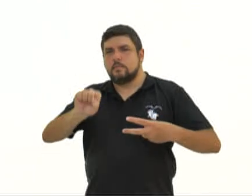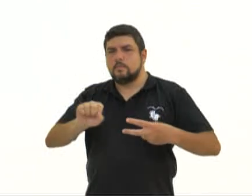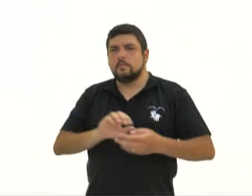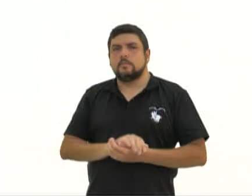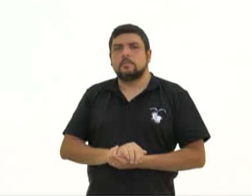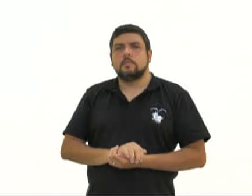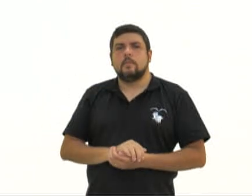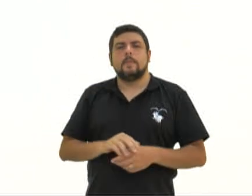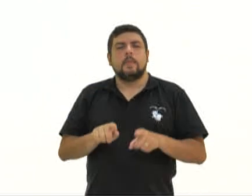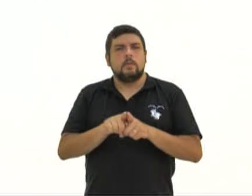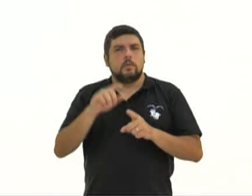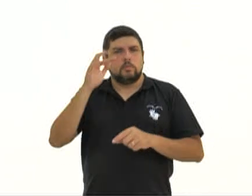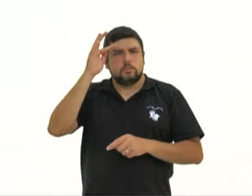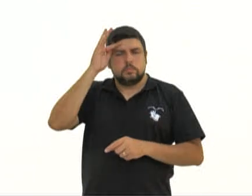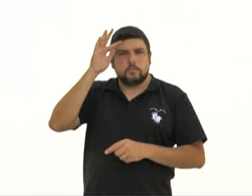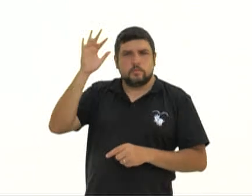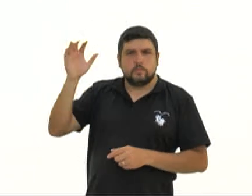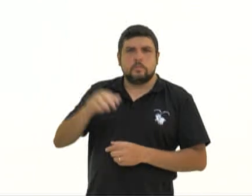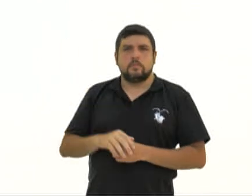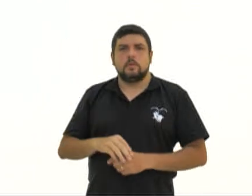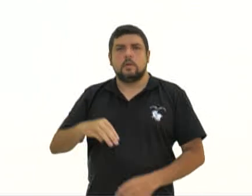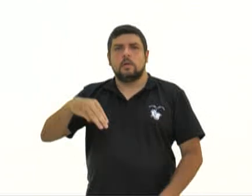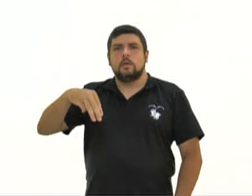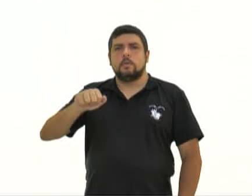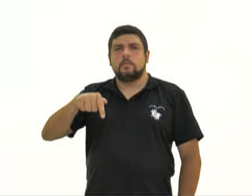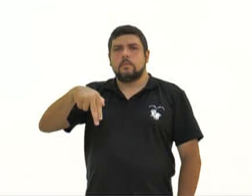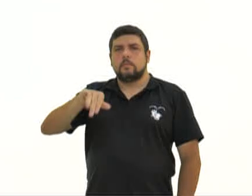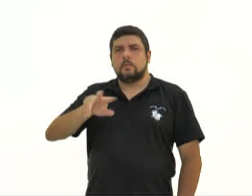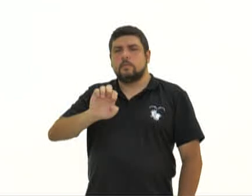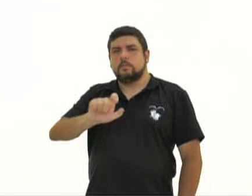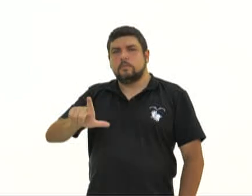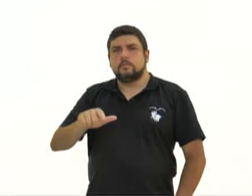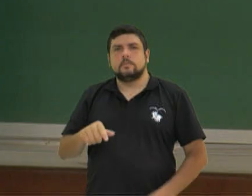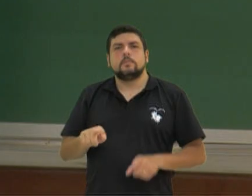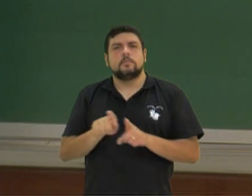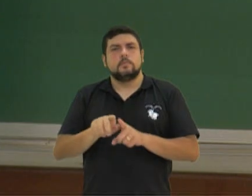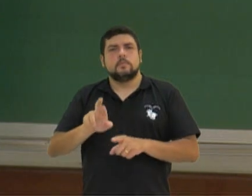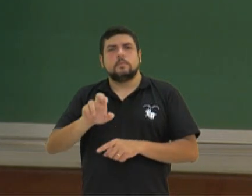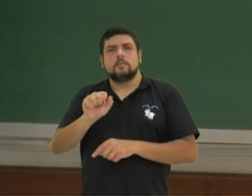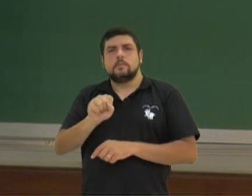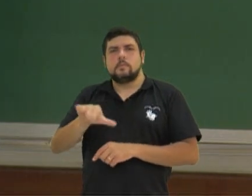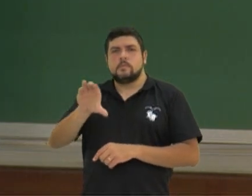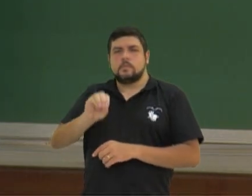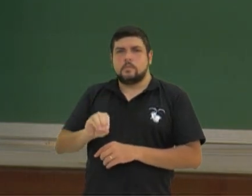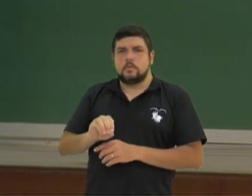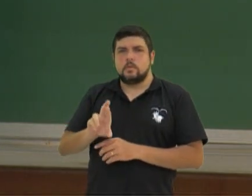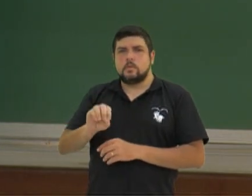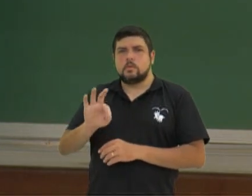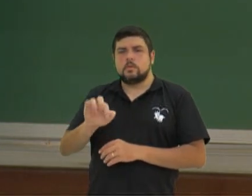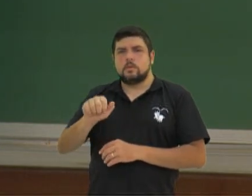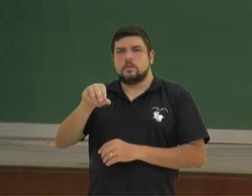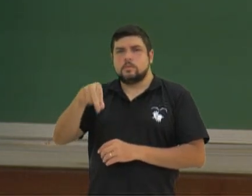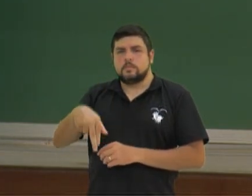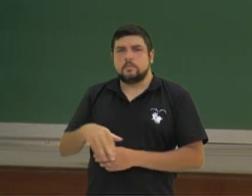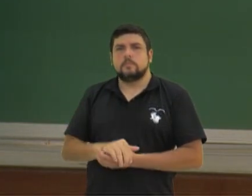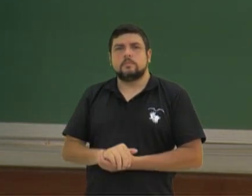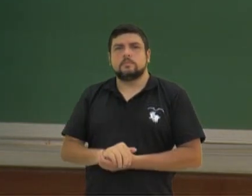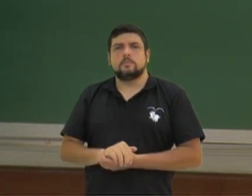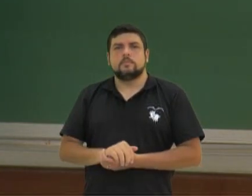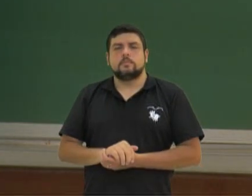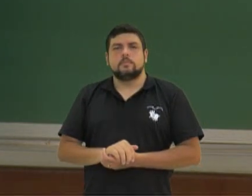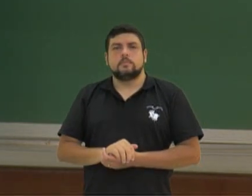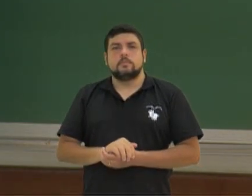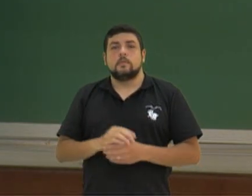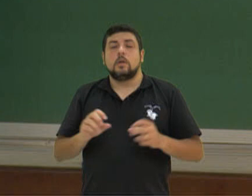pensadores, o Nicolau Maquiavel e o Erasmo de Roterdã. Para finalizar a nossa aula, nós vamos nas